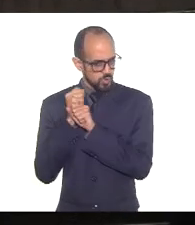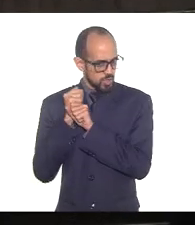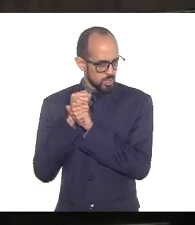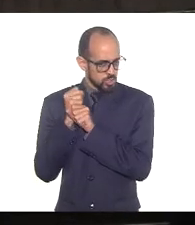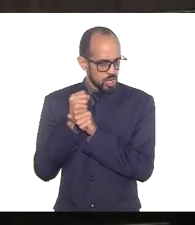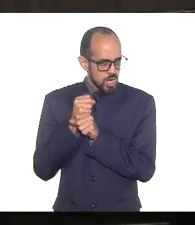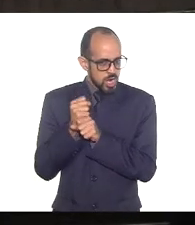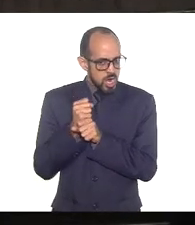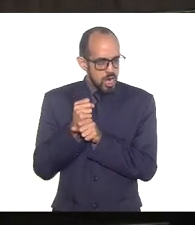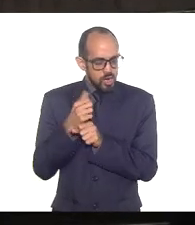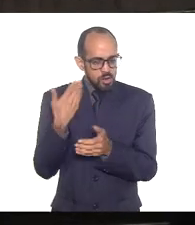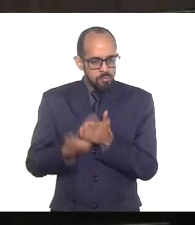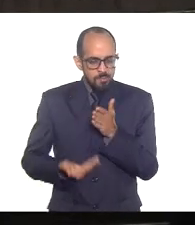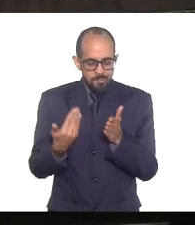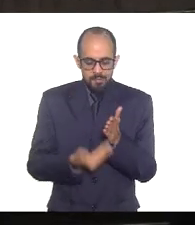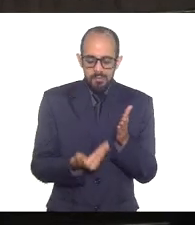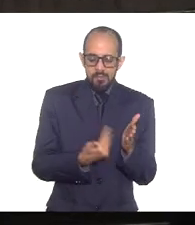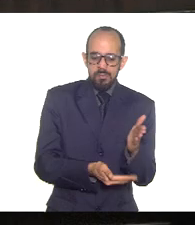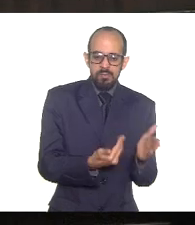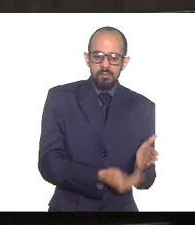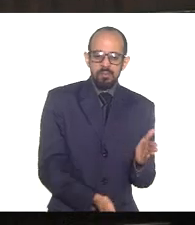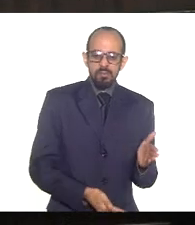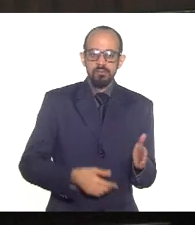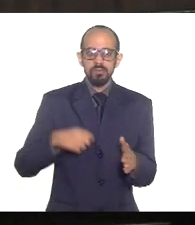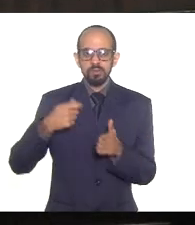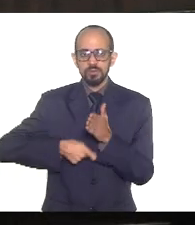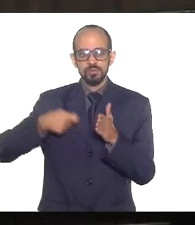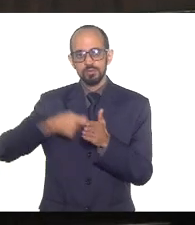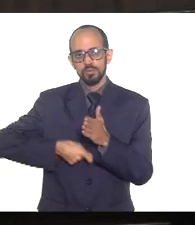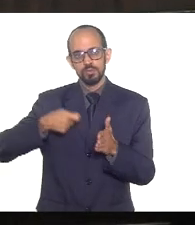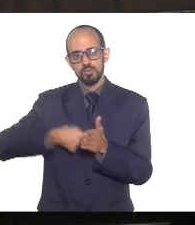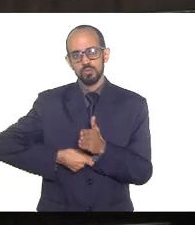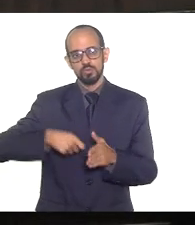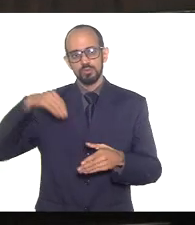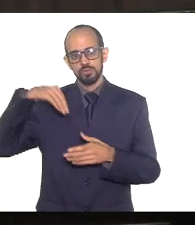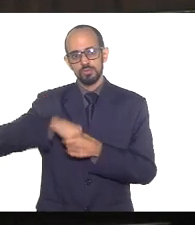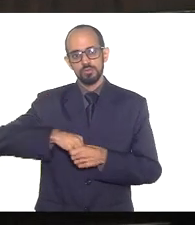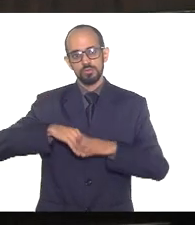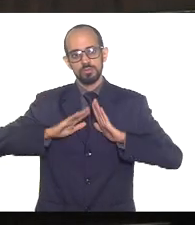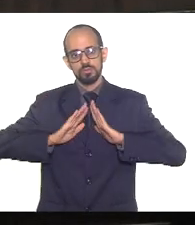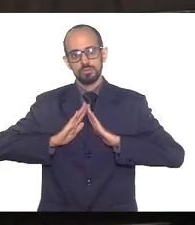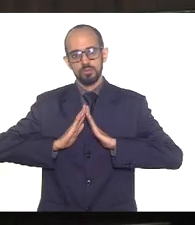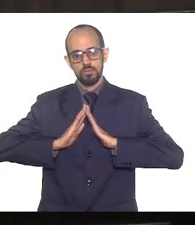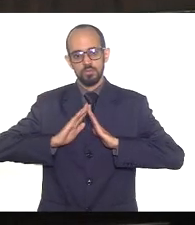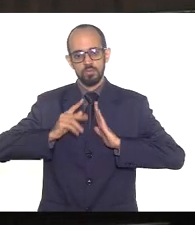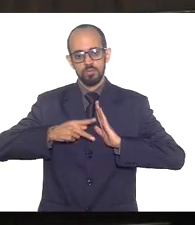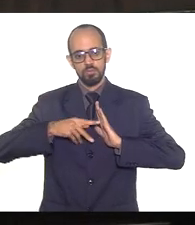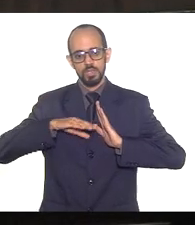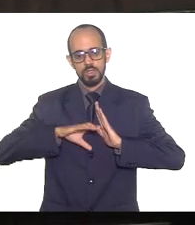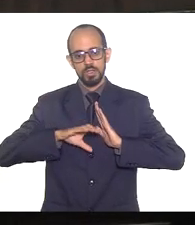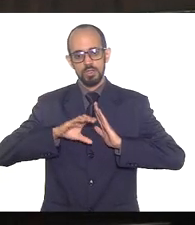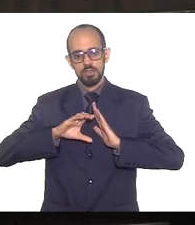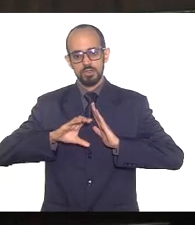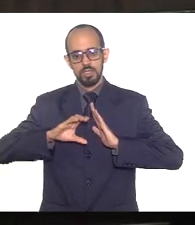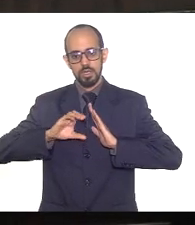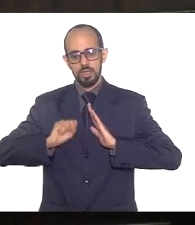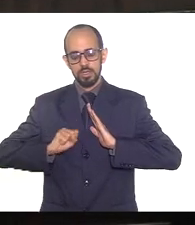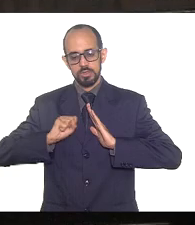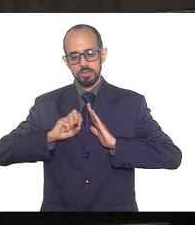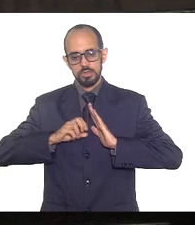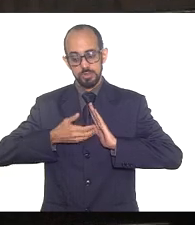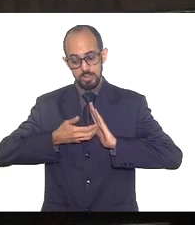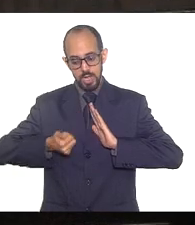de décadas de luta aqui dentro dessa casa o pccs saiu do papel